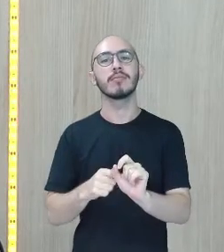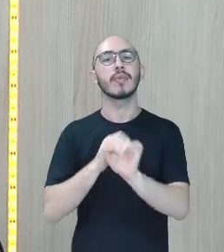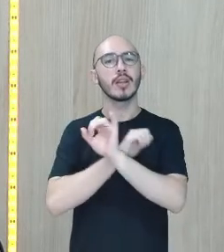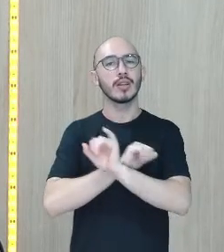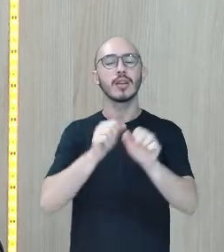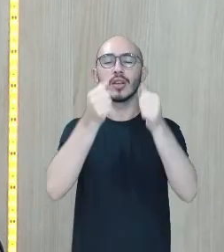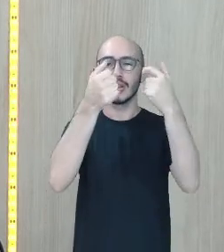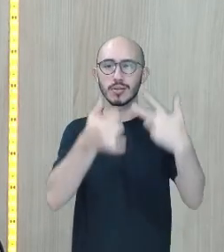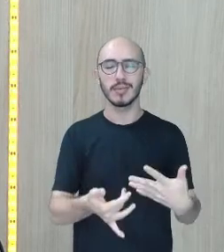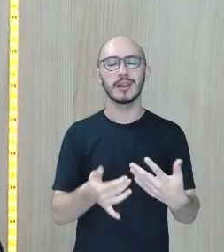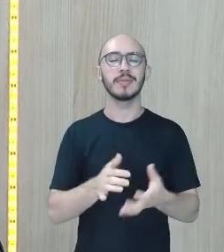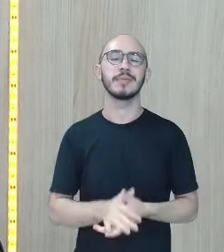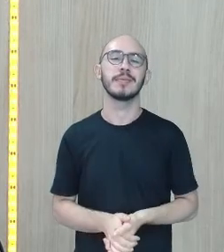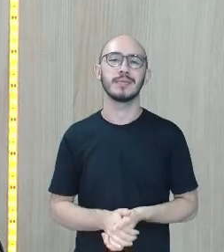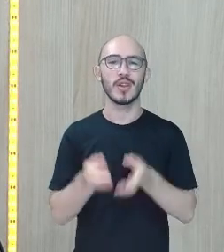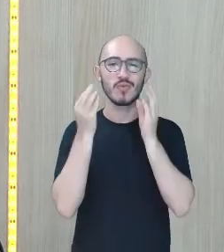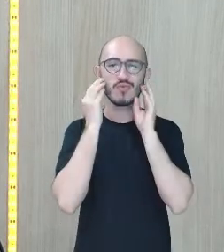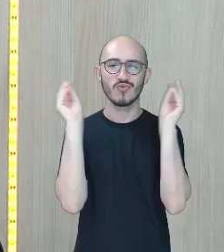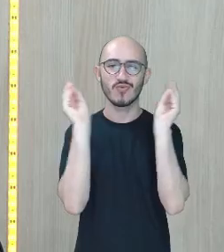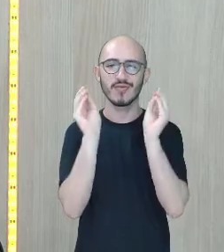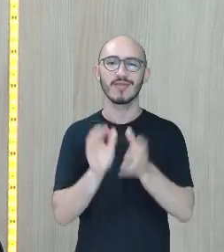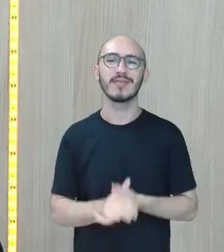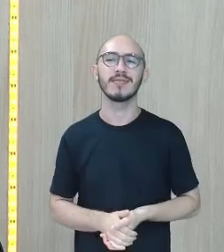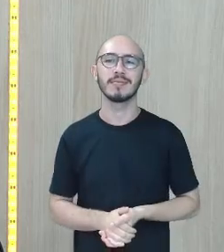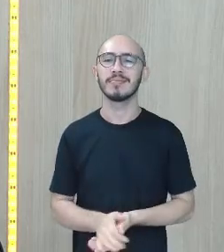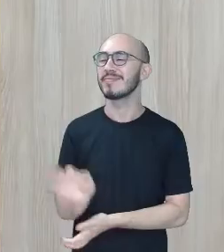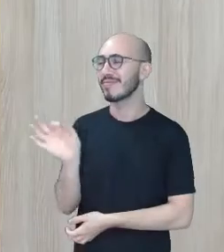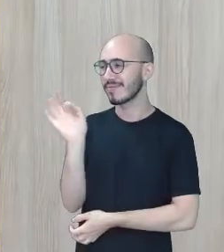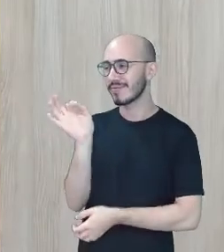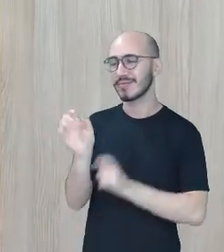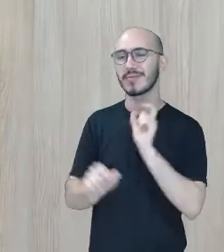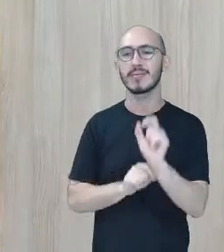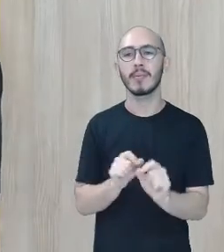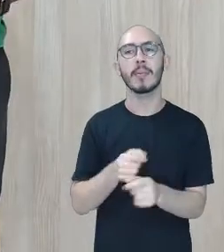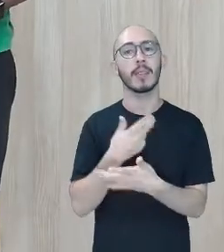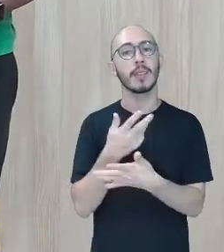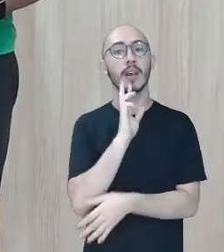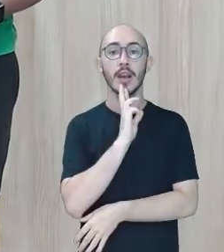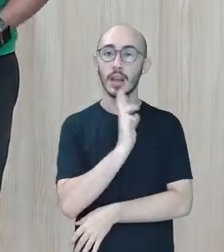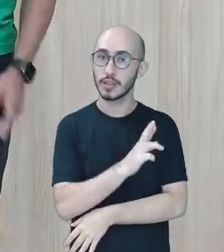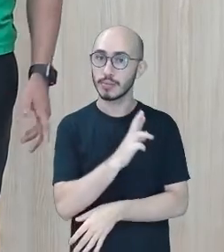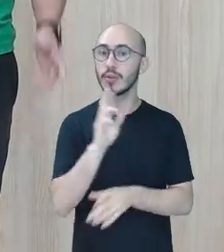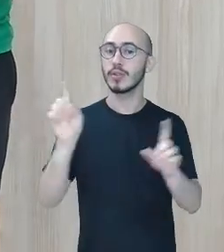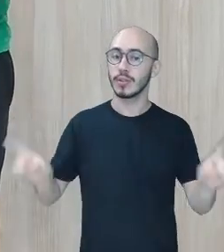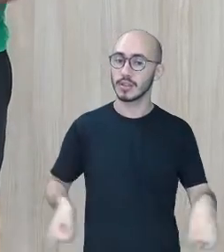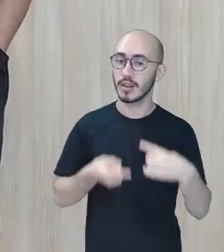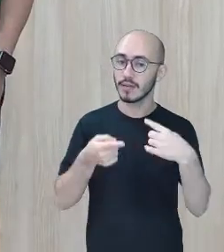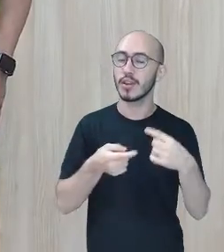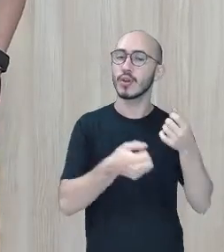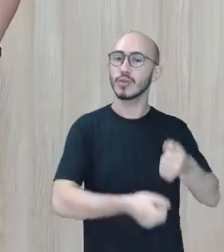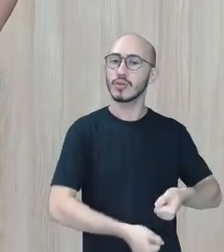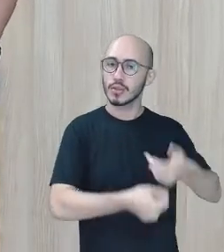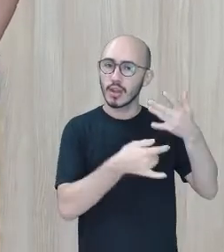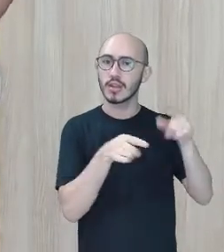a brava aí respondendo. Um cheiro. É isso, galerinha. Responda aí o desafio, fala com a gente